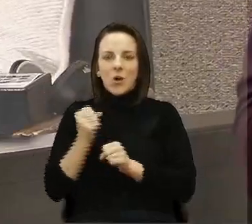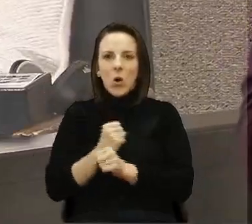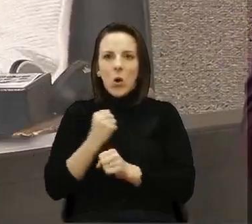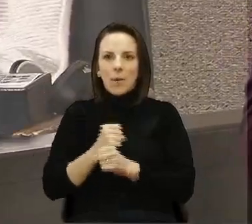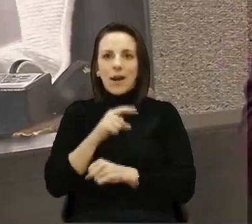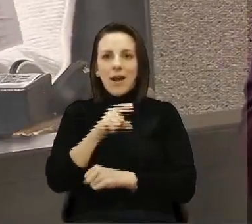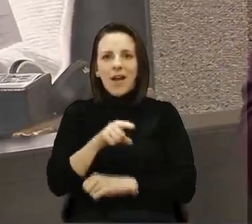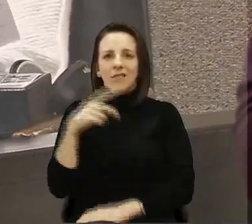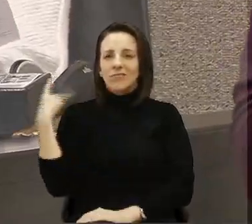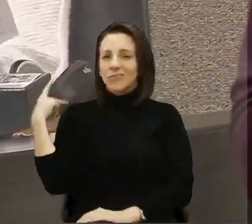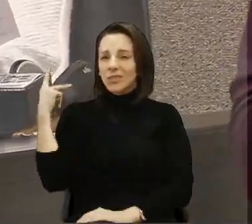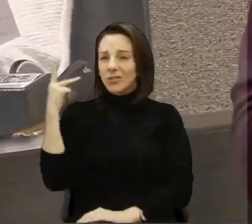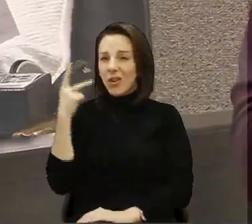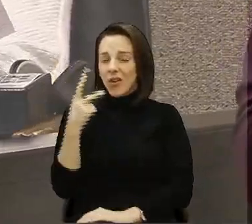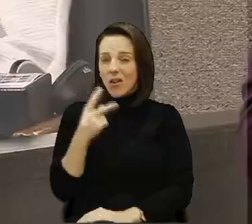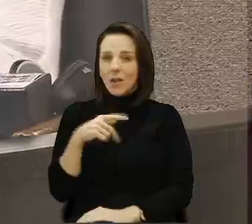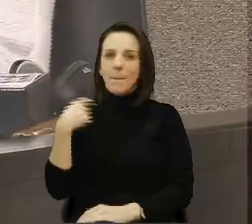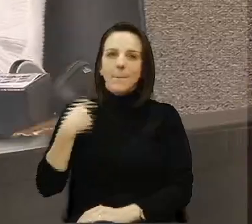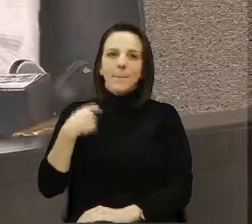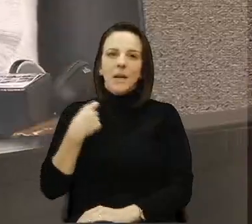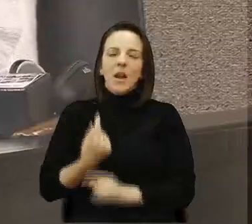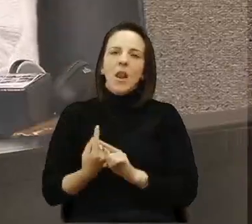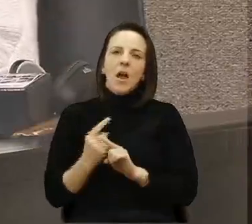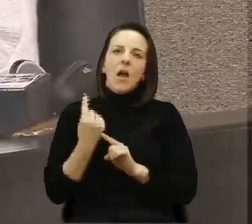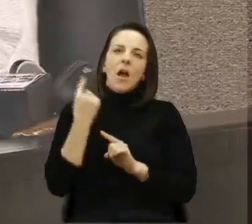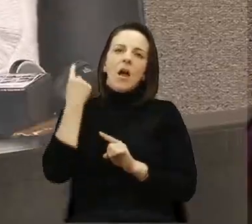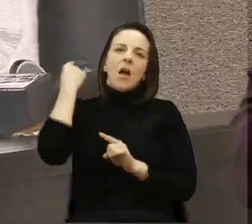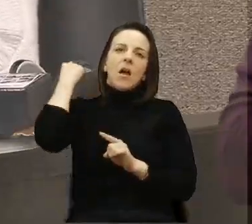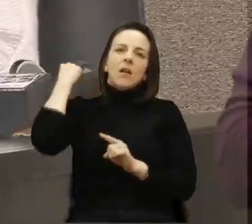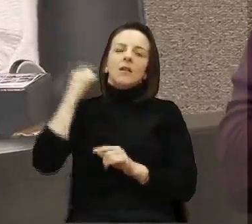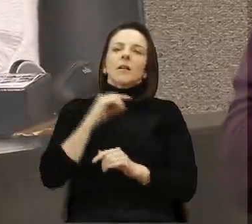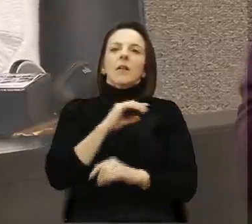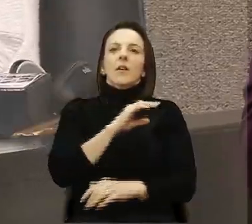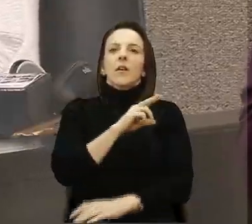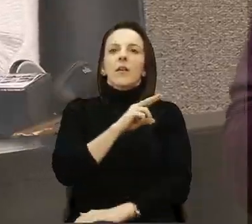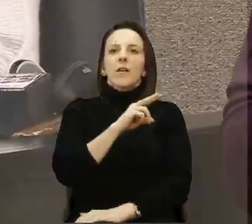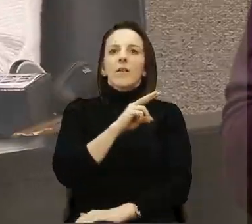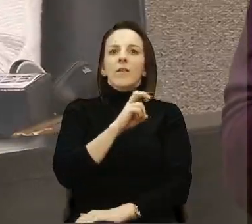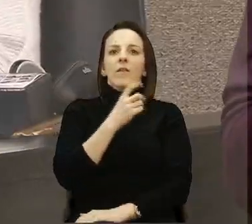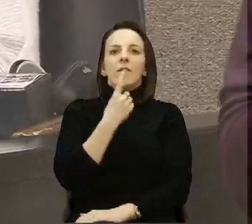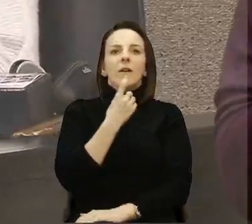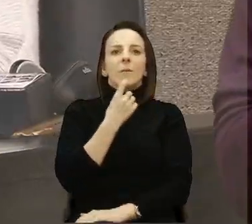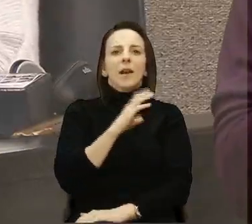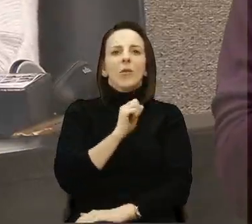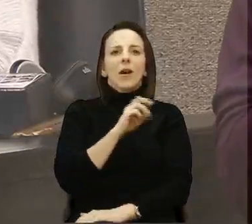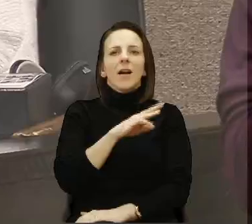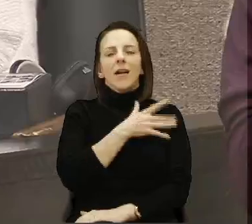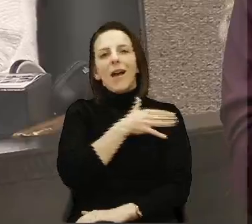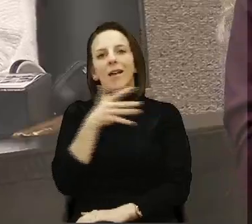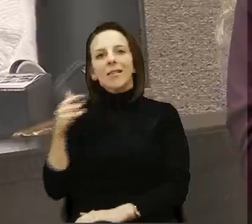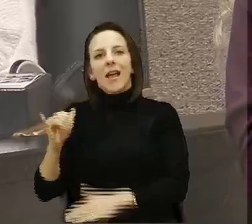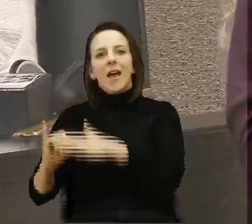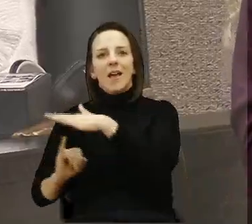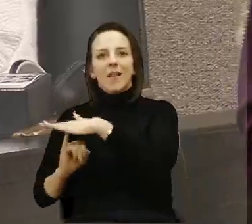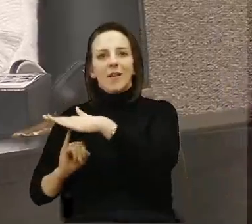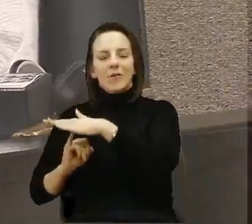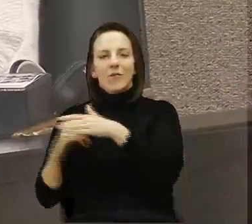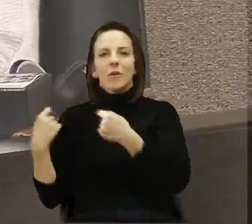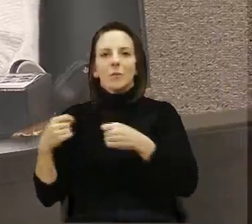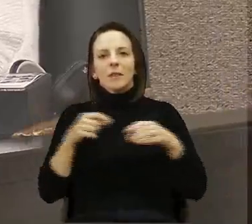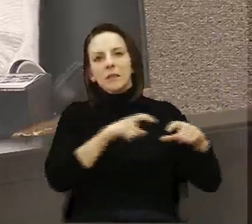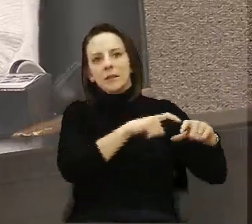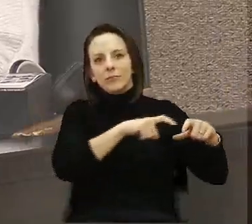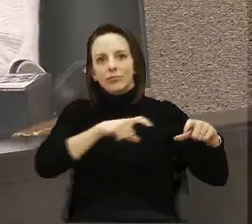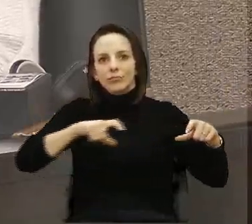uma obra completa lá, desde o Vermelho Car até o Instituto Federal. Então, já por essa obra, já avalia a questão do